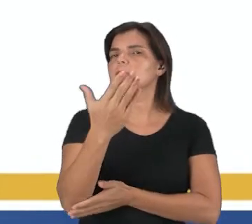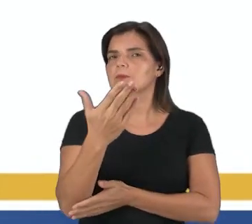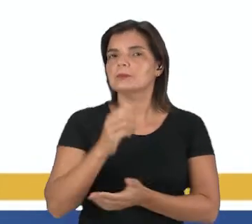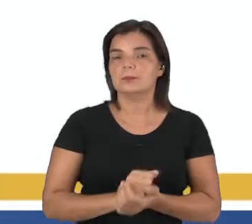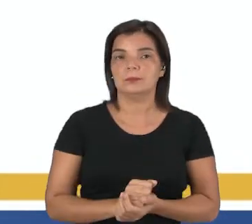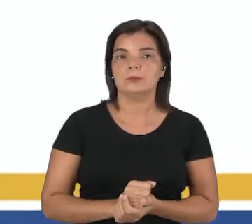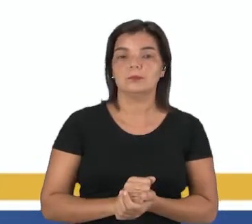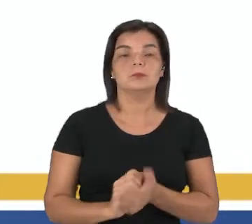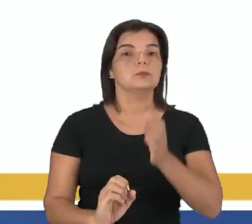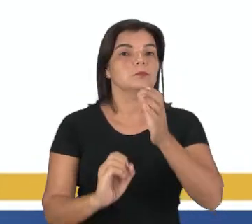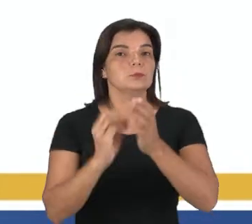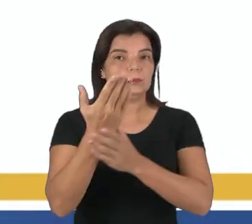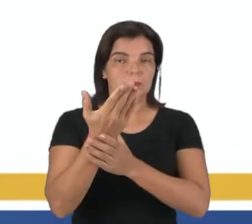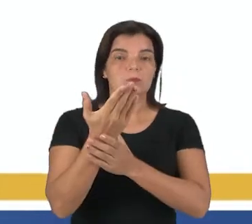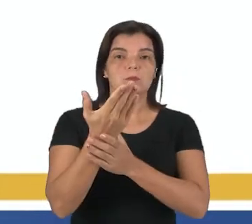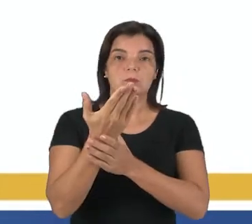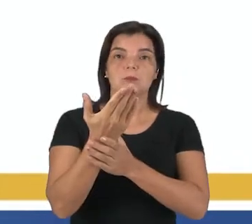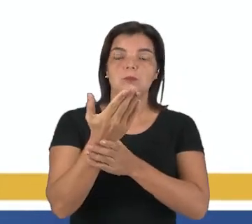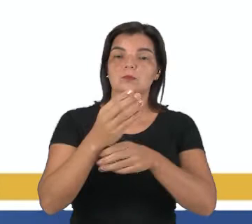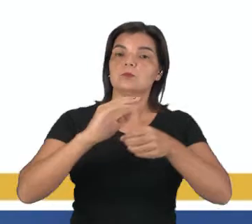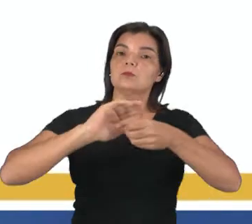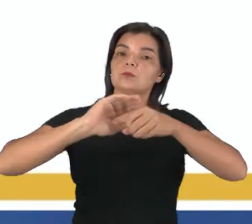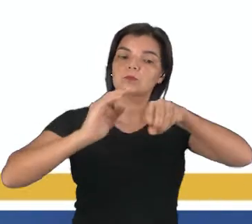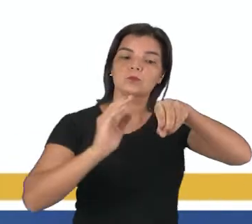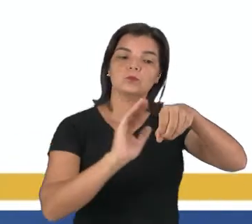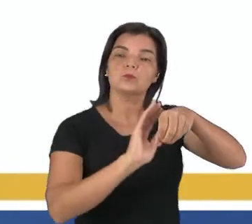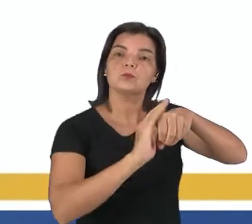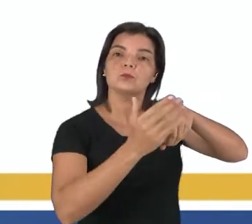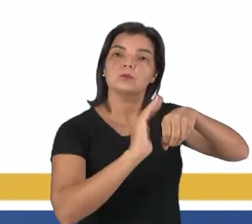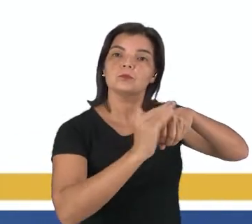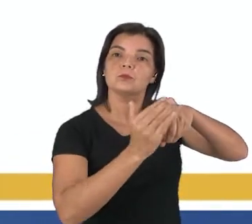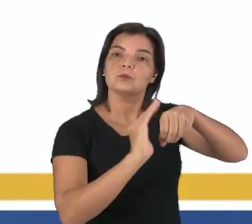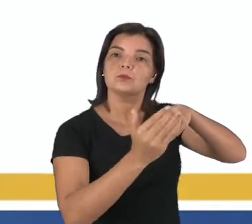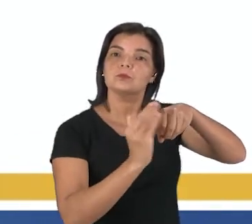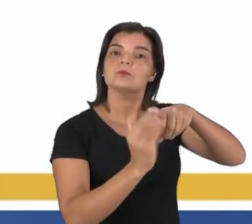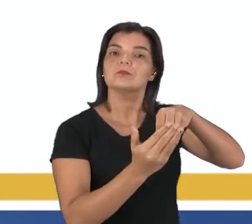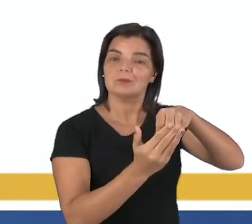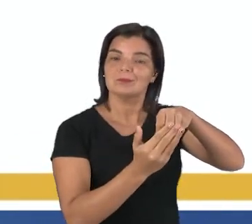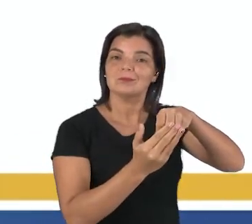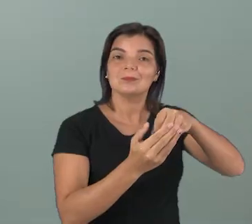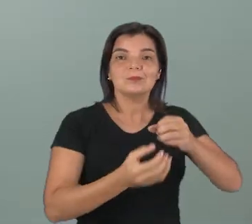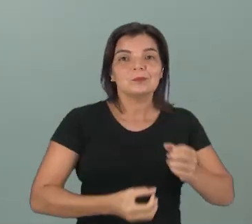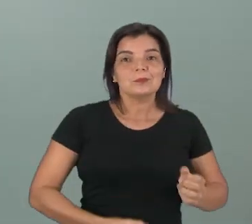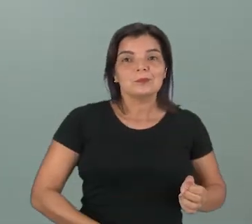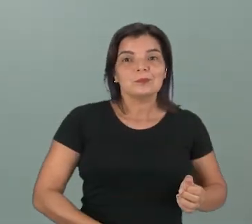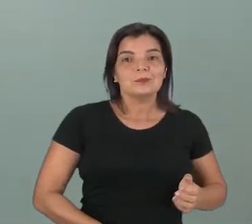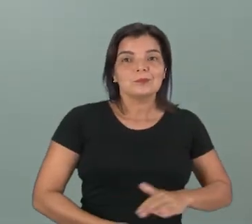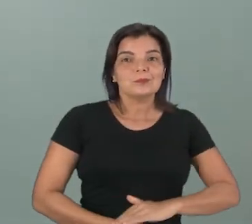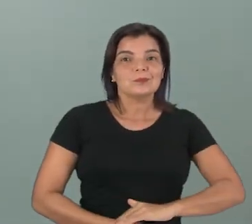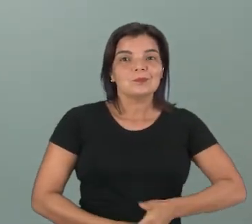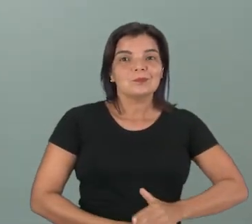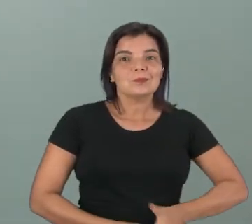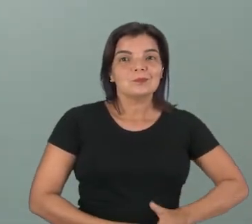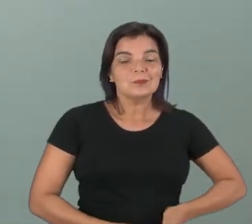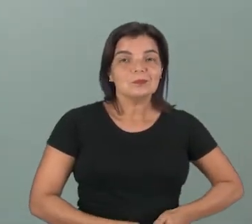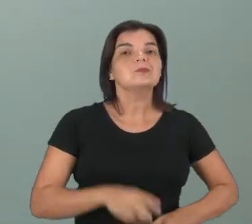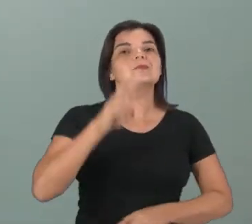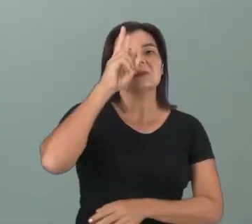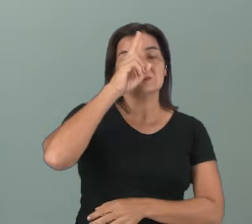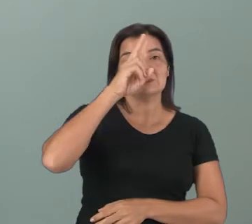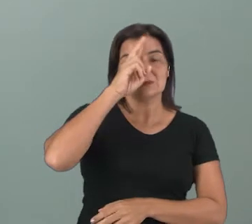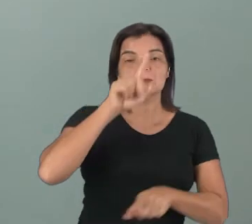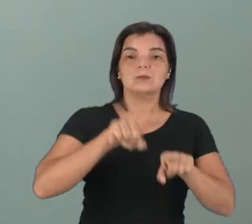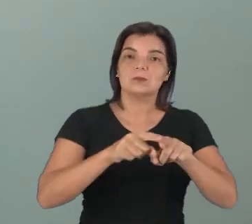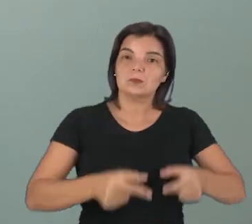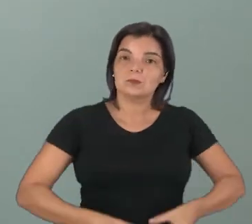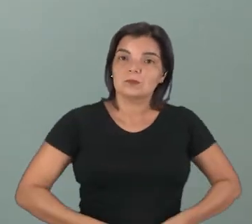acontecendo? Acontece a descamação da parede interna do útero. Lembra na primeira imagem que eu mostrei? Tinha o útero